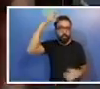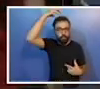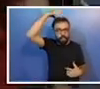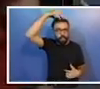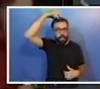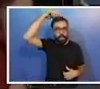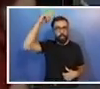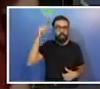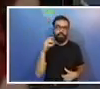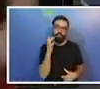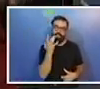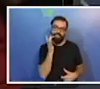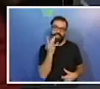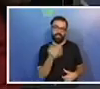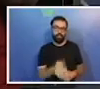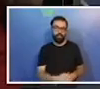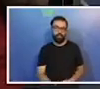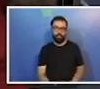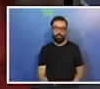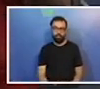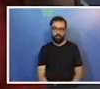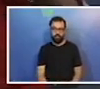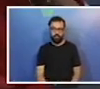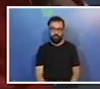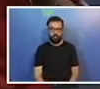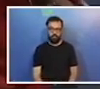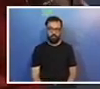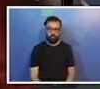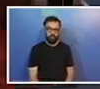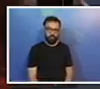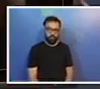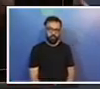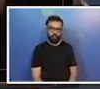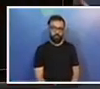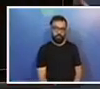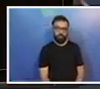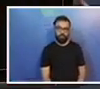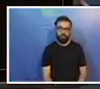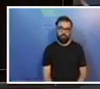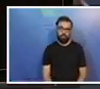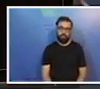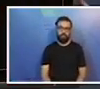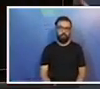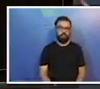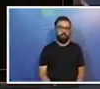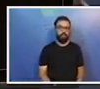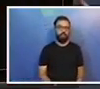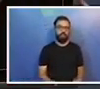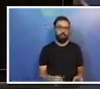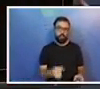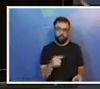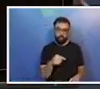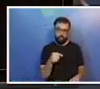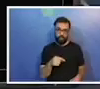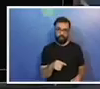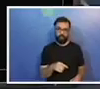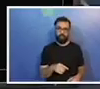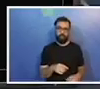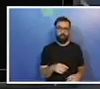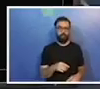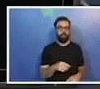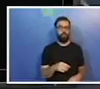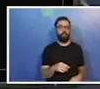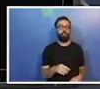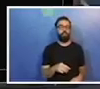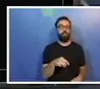que é da nossa região. Só que o mico-leão dourado não teve a mesma capacidade que ele está